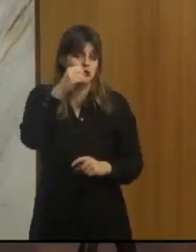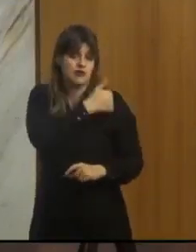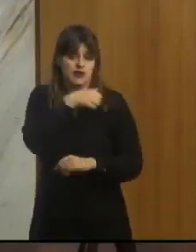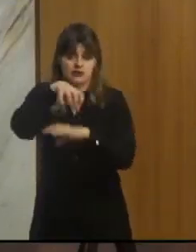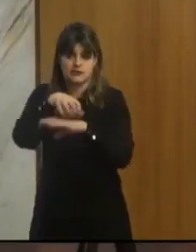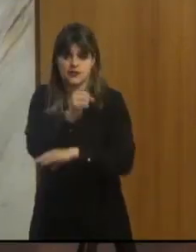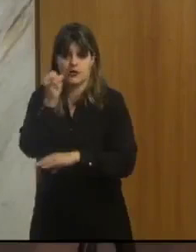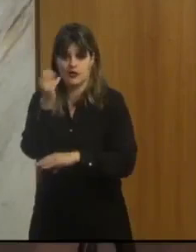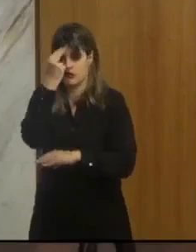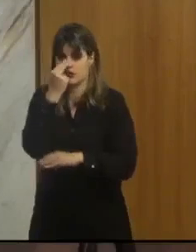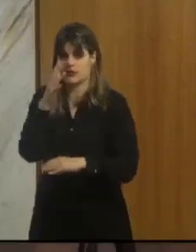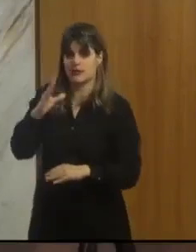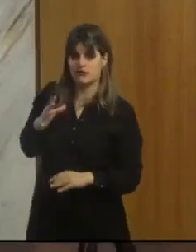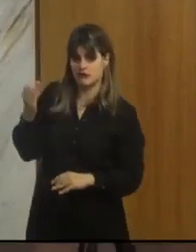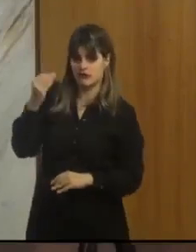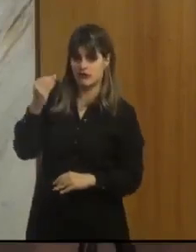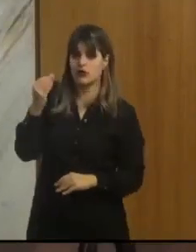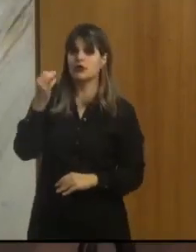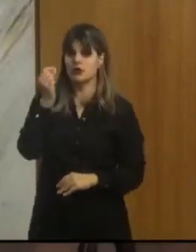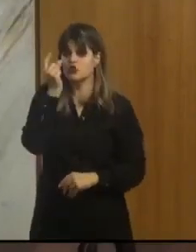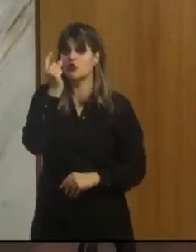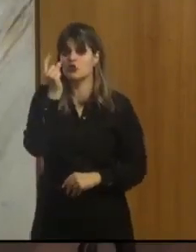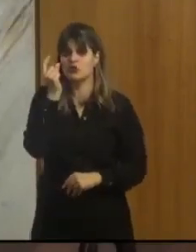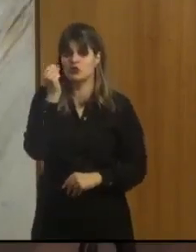castelo, disse-me que o sogro, quando fez